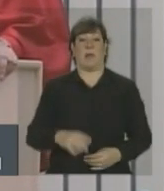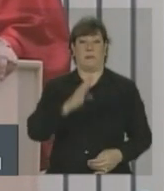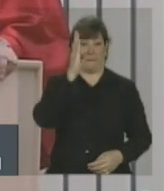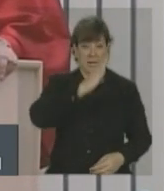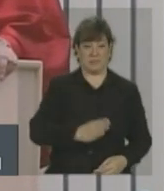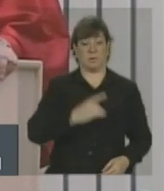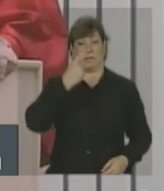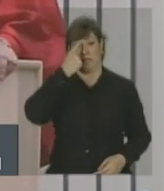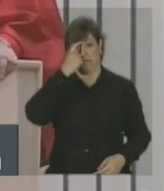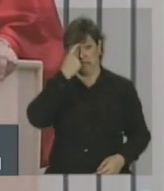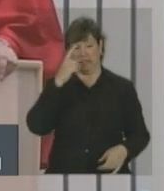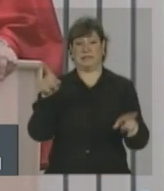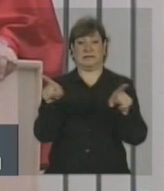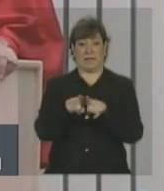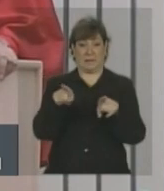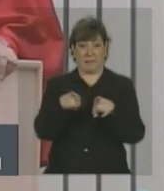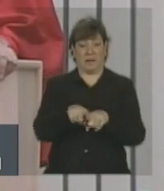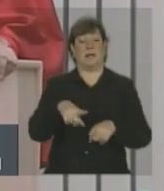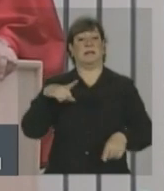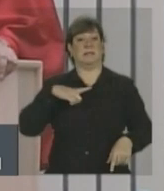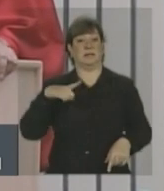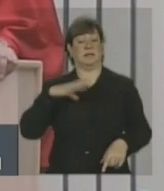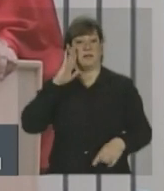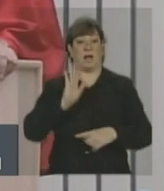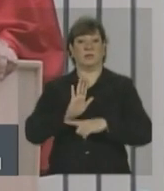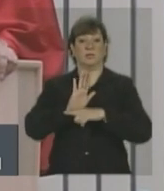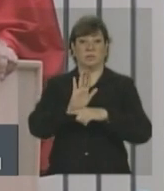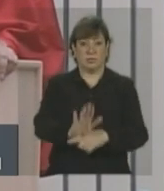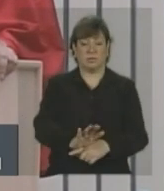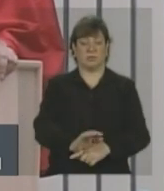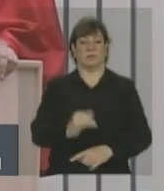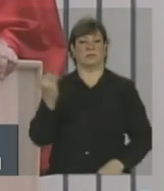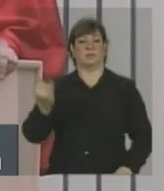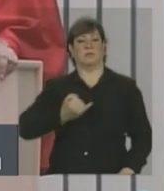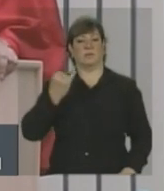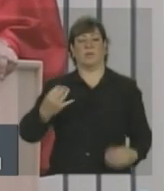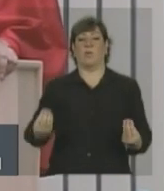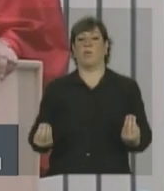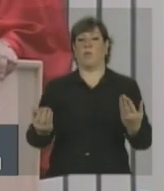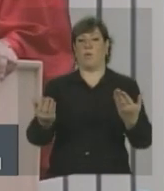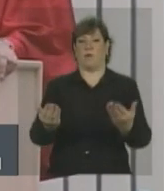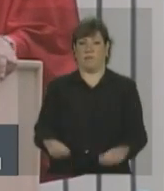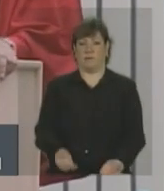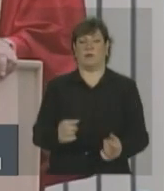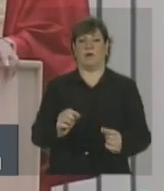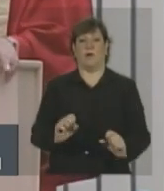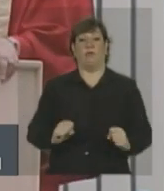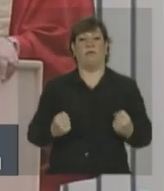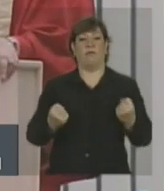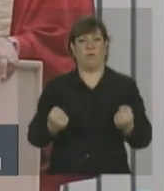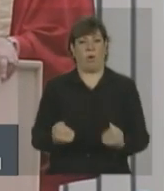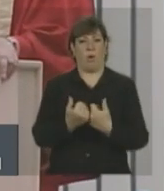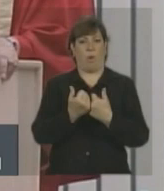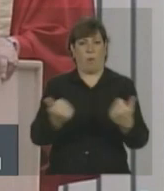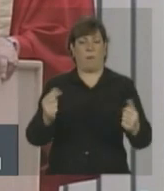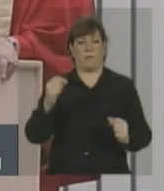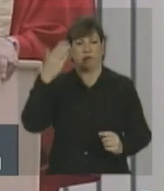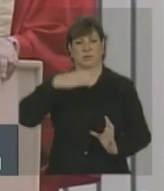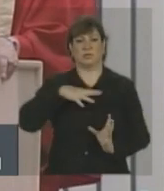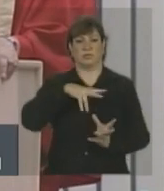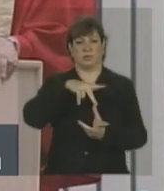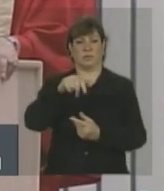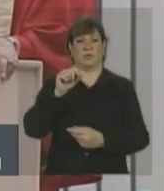Índia também têm contribuição de relevo a oferecer no fortalecimento da cooperação internacional